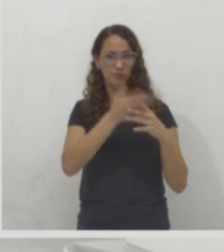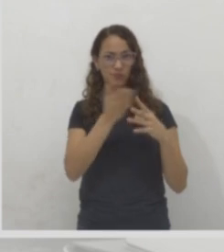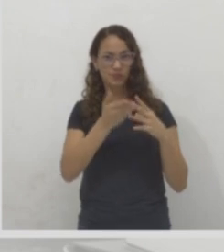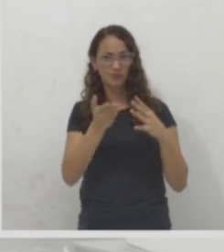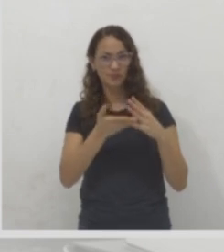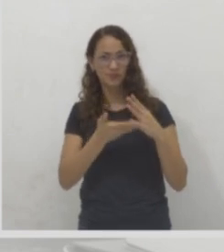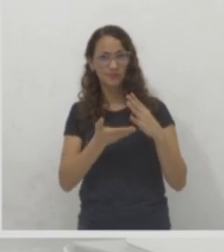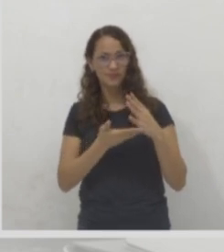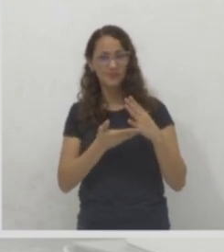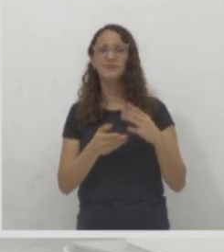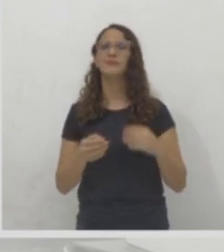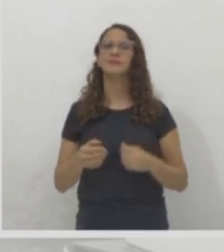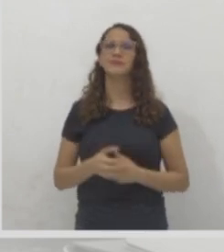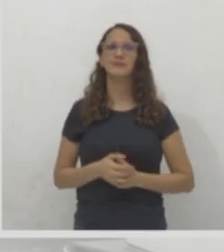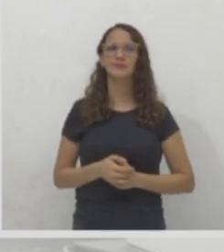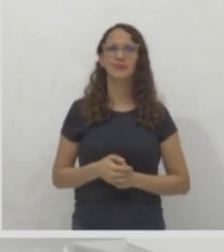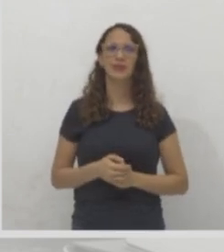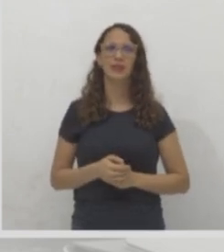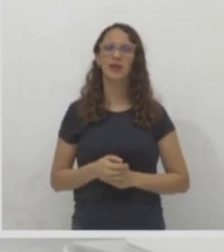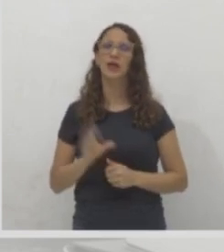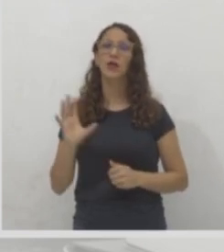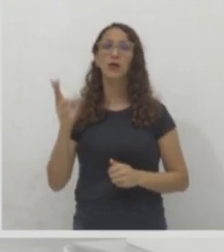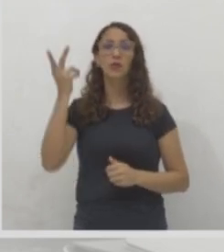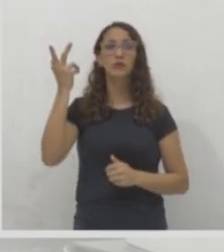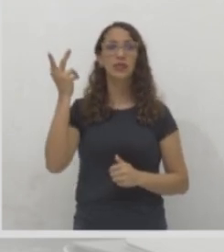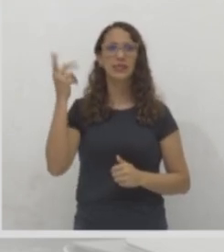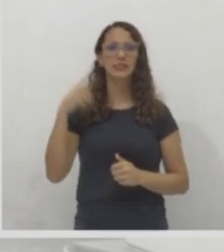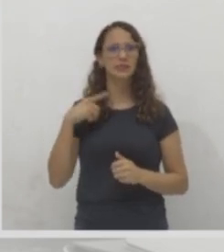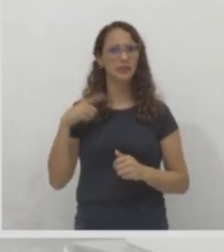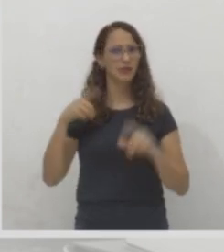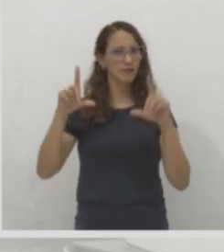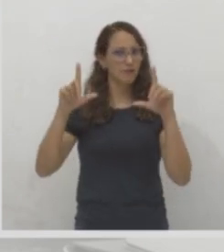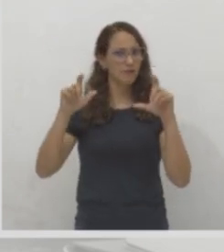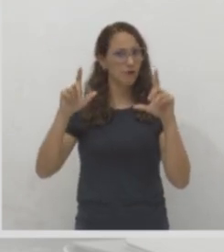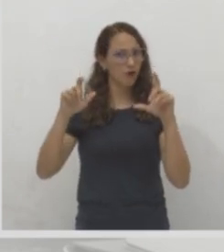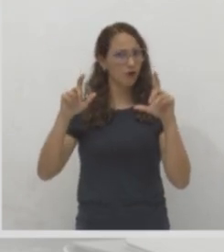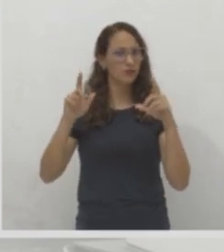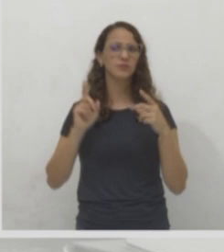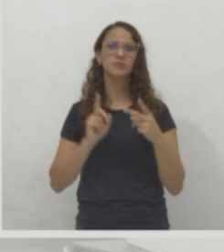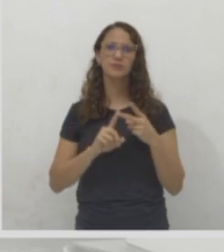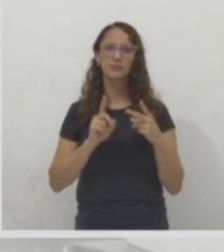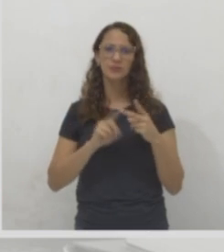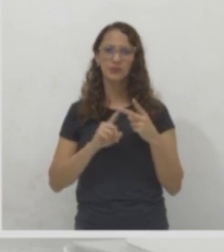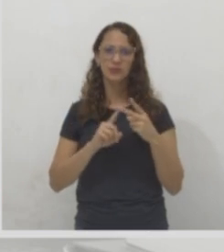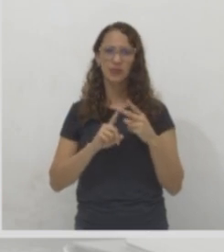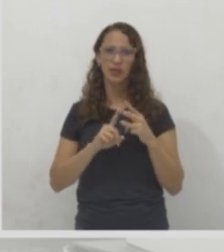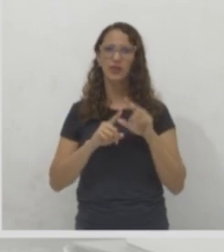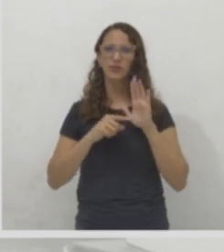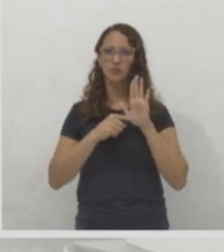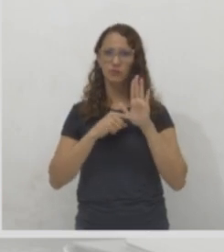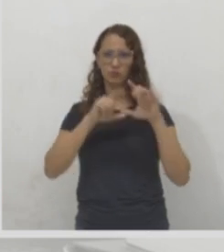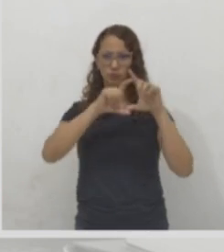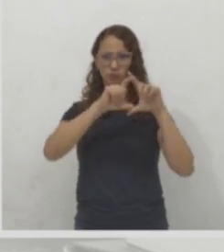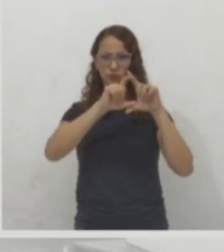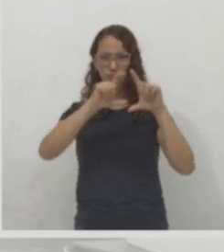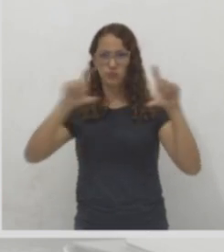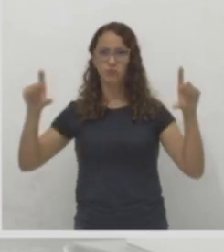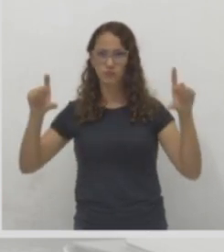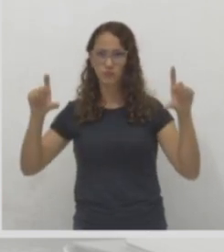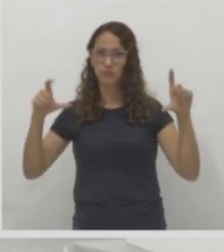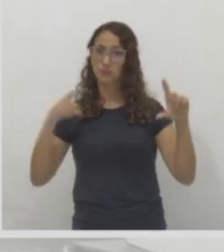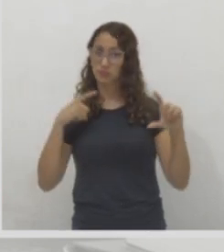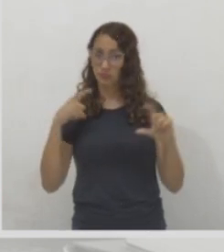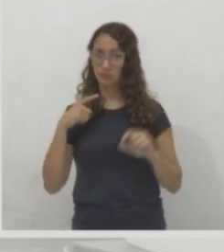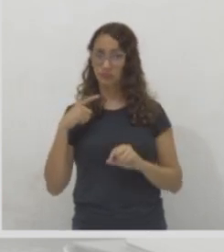tenho a imagem, tenho a minha manchete. E o que é que essa manchete diz? O